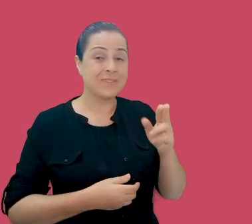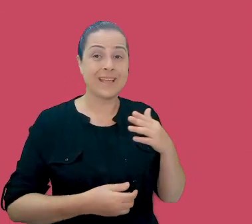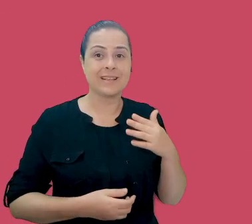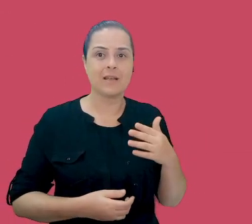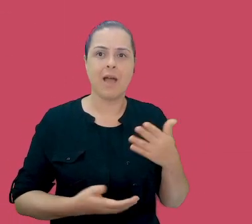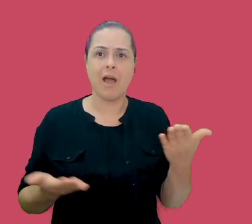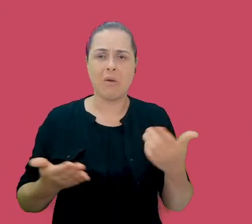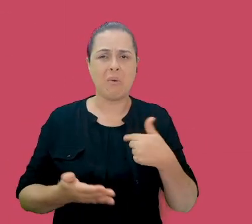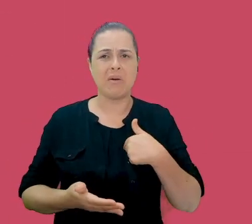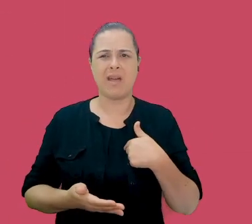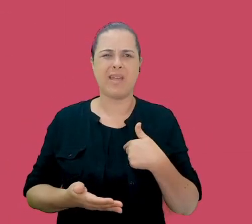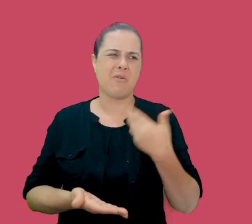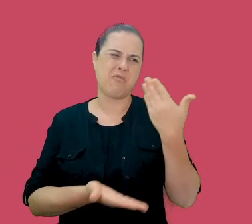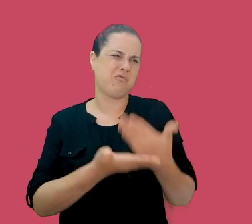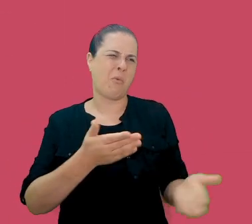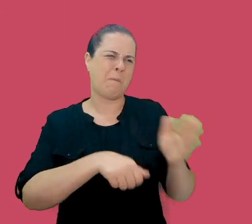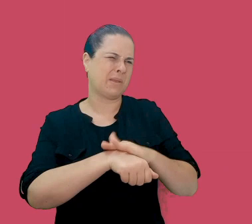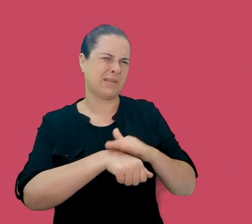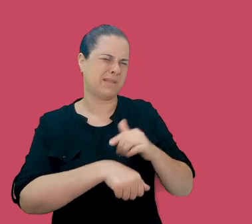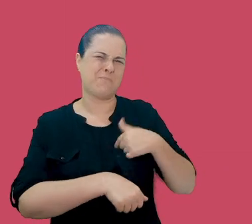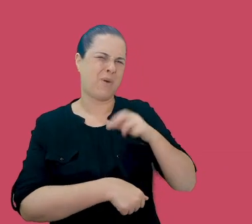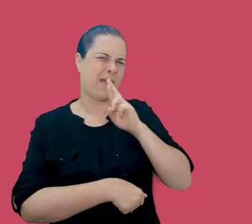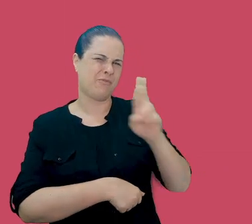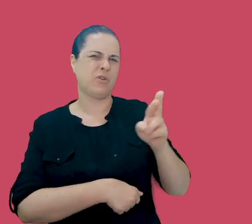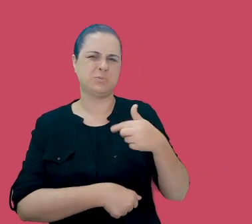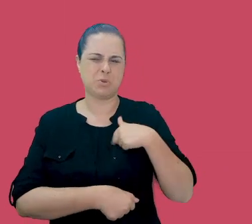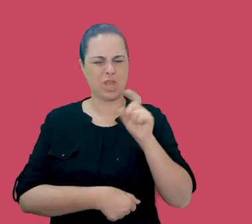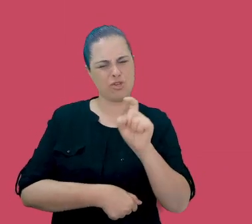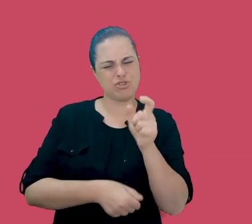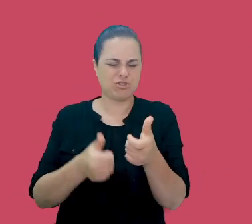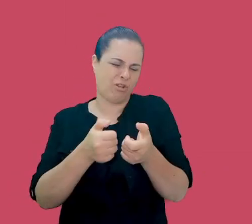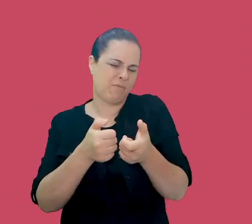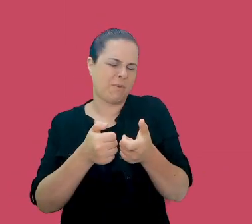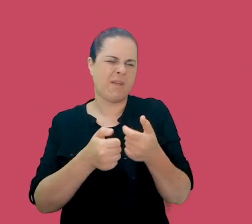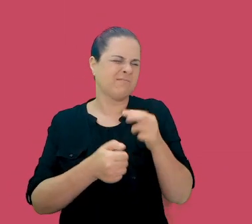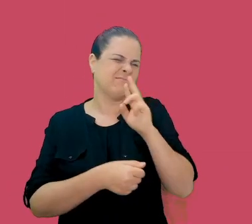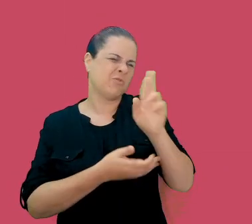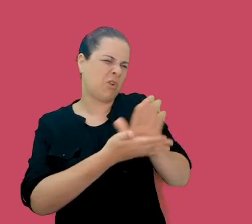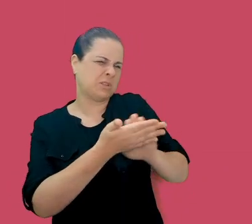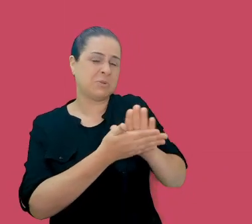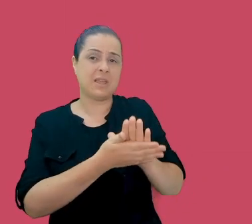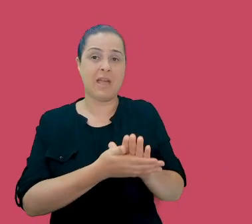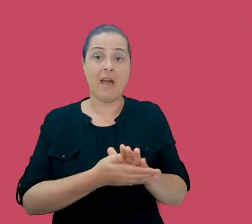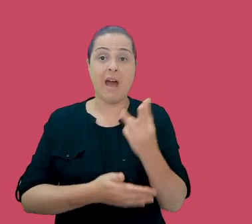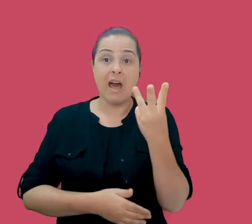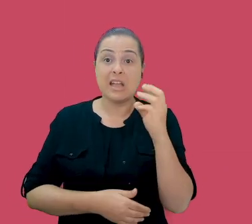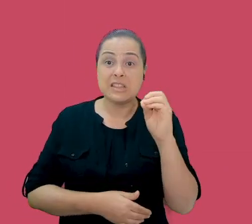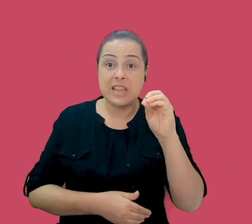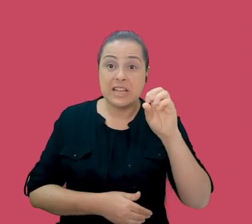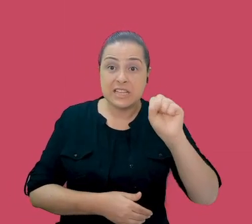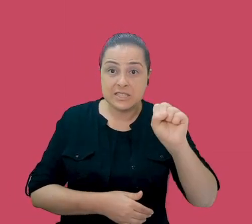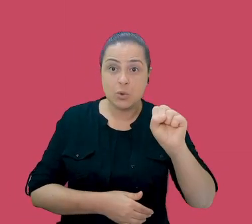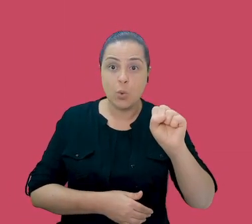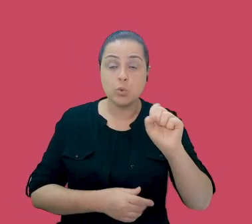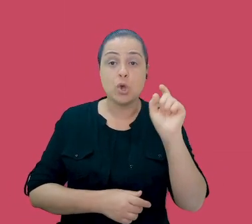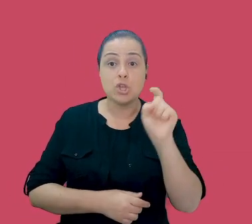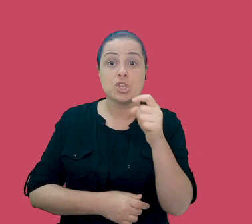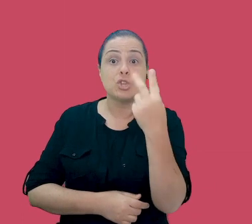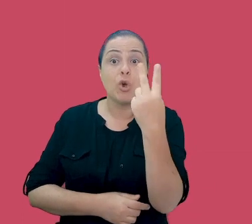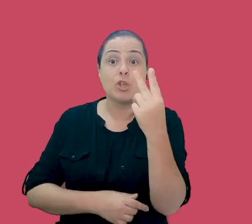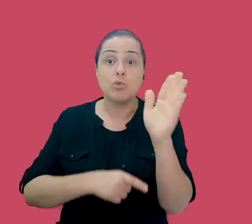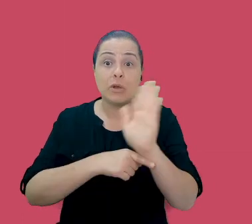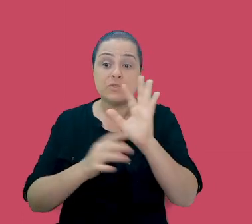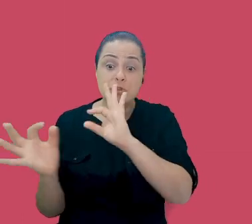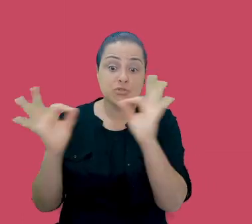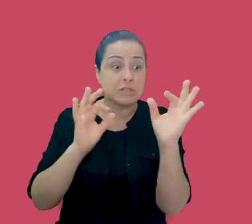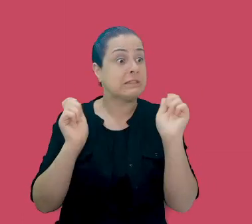tirar meu tempo, que eu estou no TikTok e no Instagram, eu não vou responder essa coisa, pelo amor de Deus, né? Mas são só 30 segundos. 30 segundos são 2 vídeos de TikTok,